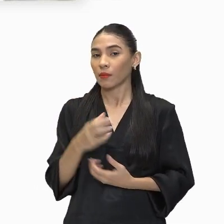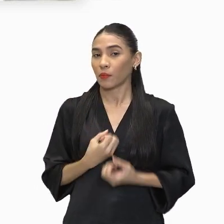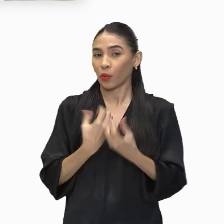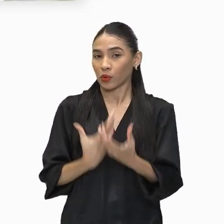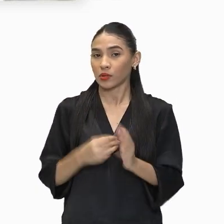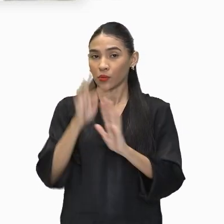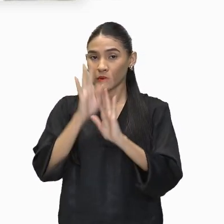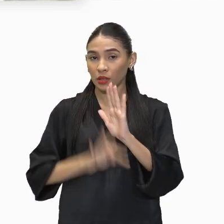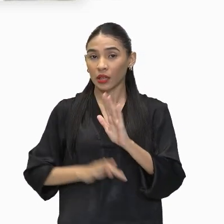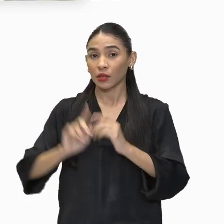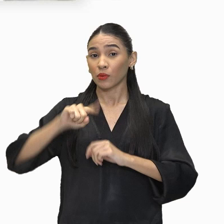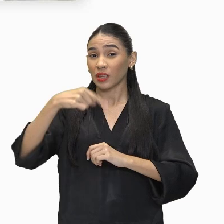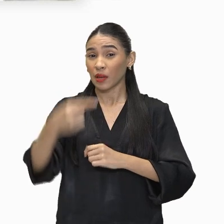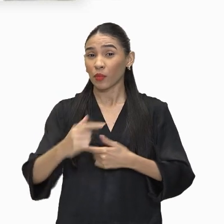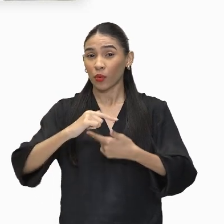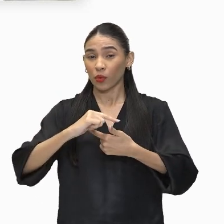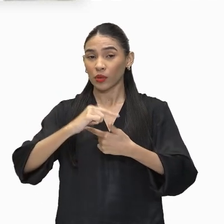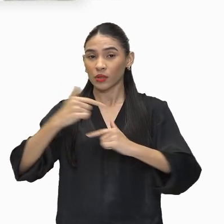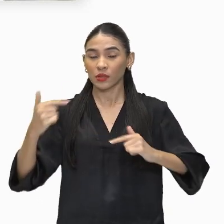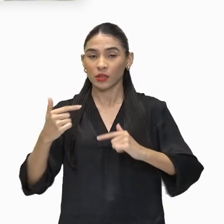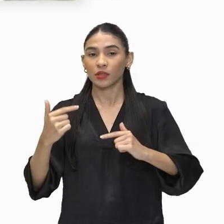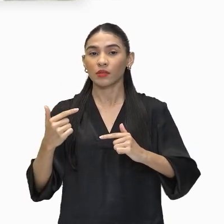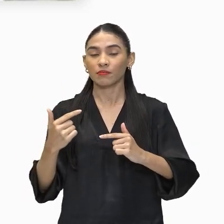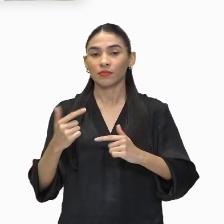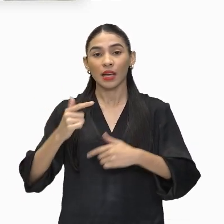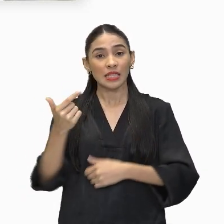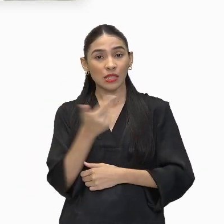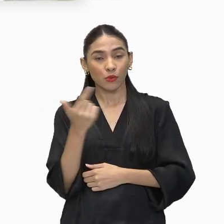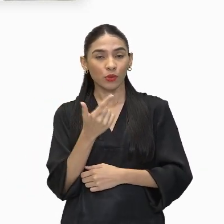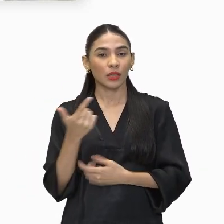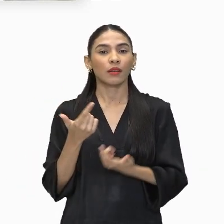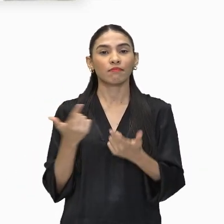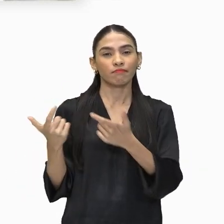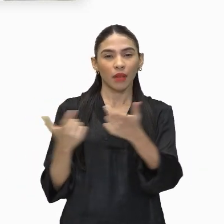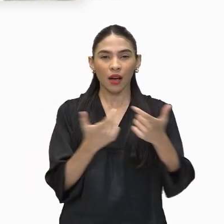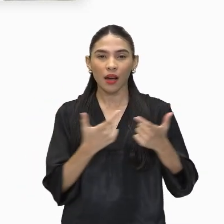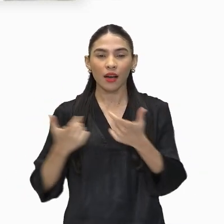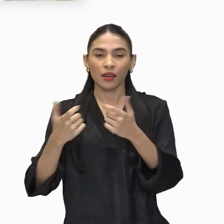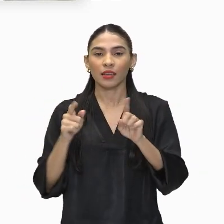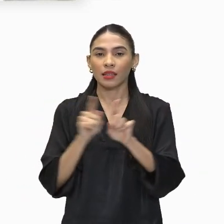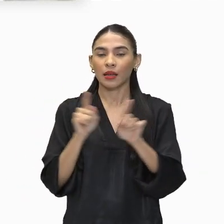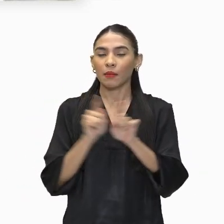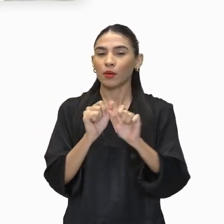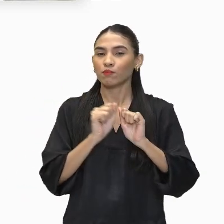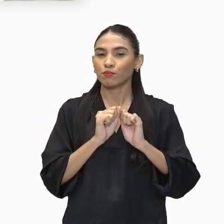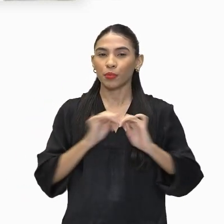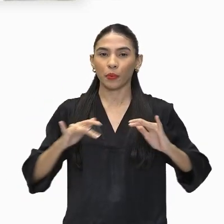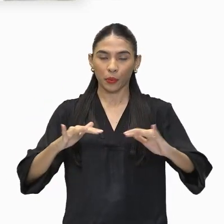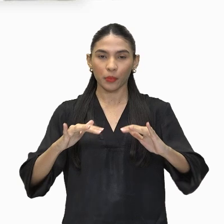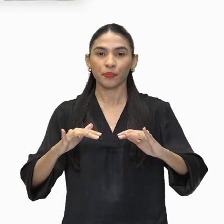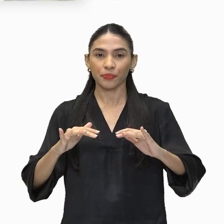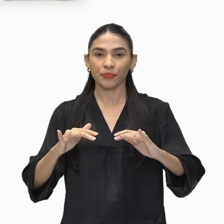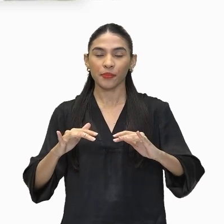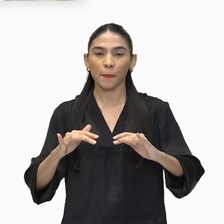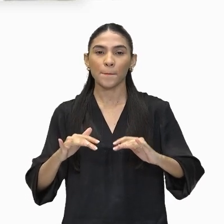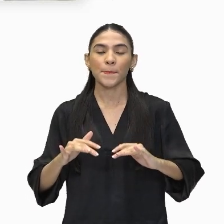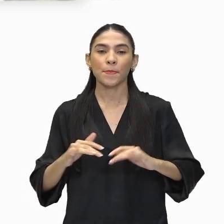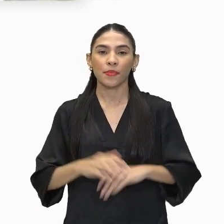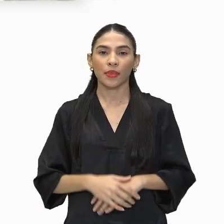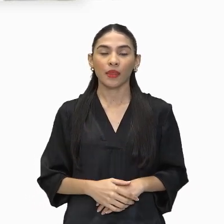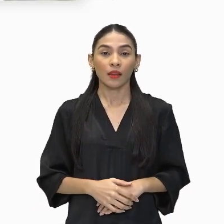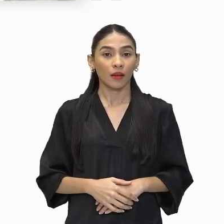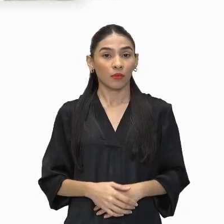período pós-guerra, pós-Segunda Guerra Mundial, um período de polarização também